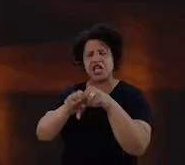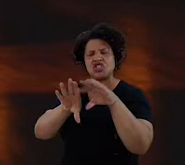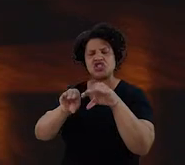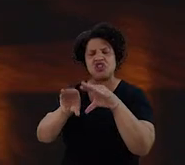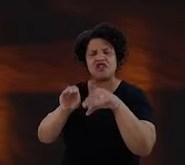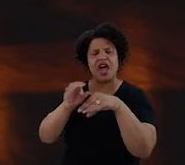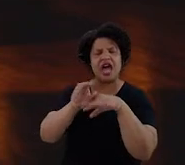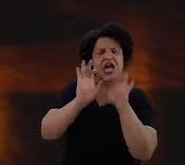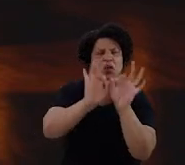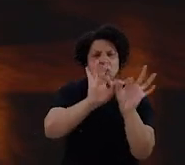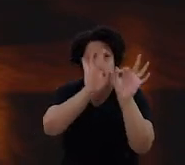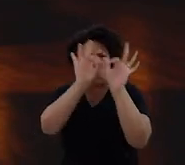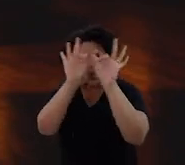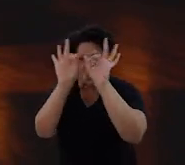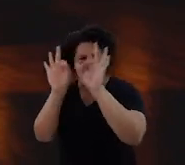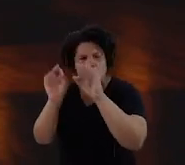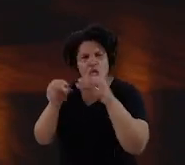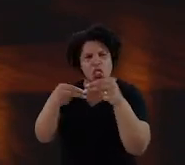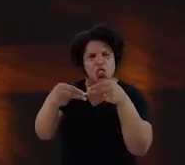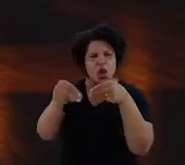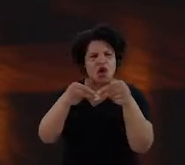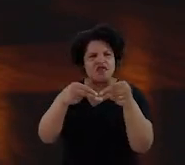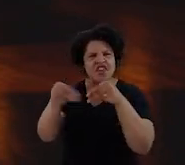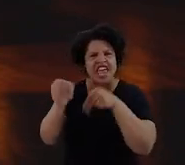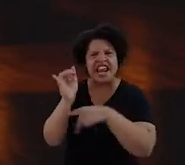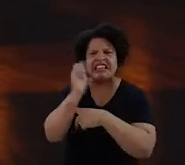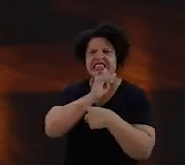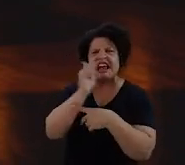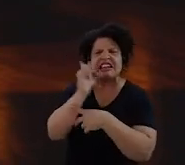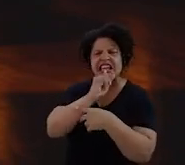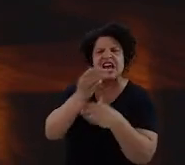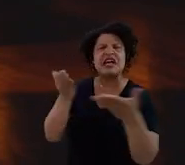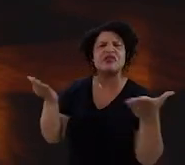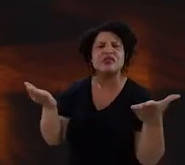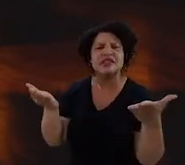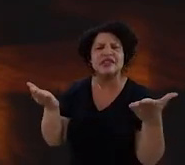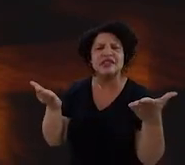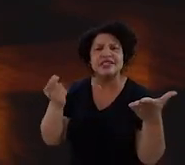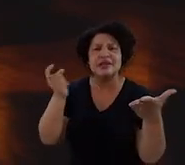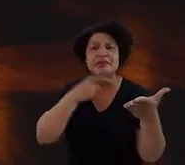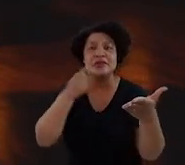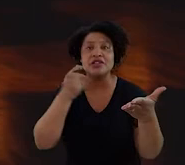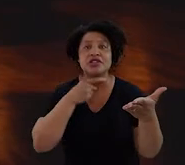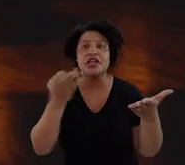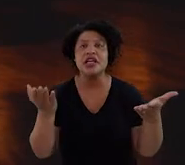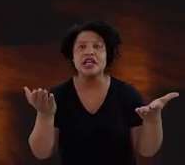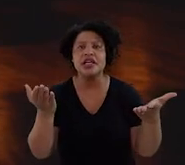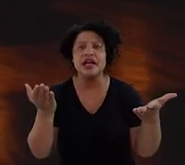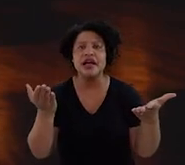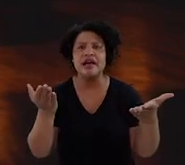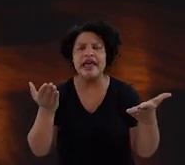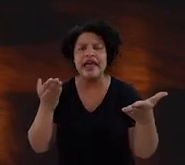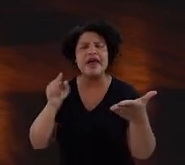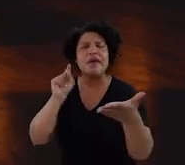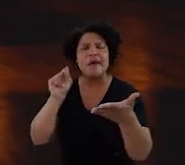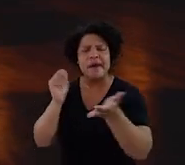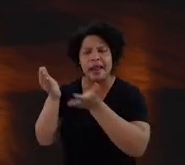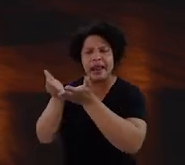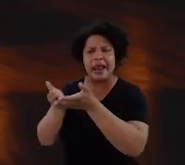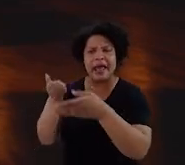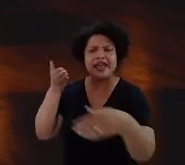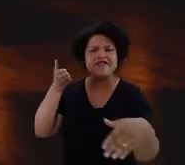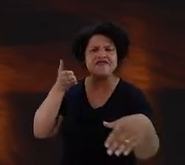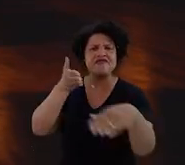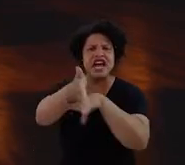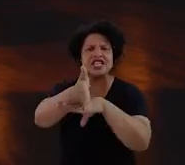vendo Terra Nossa, os italianos. Porra, não é mentira! Cristóvão Colombo invadiu a América, achou